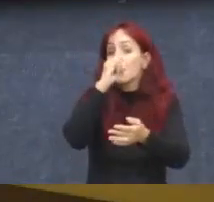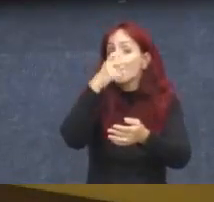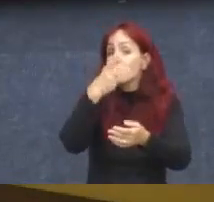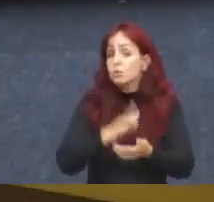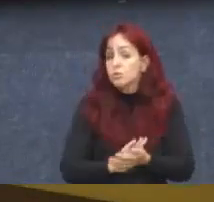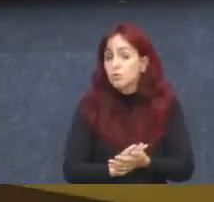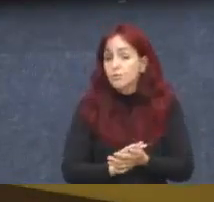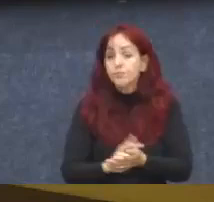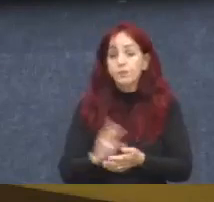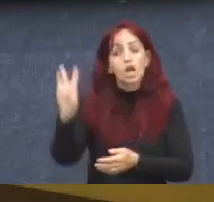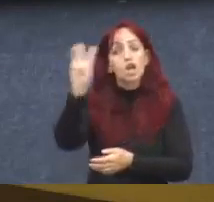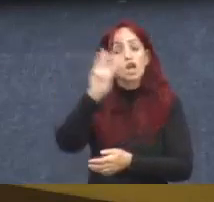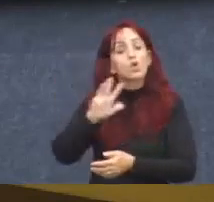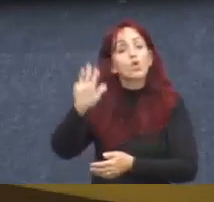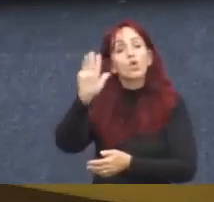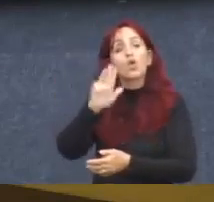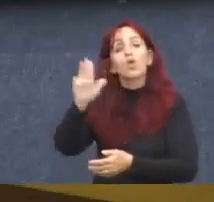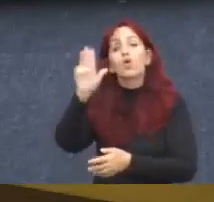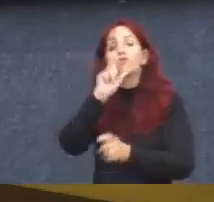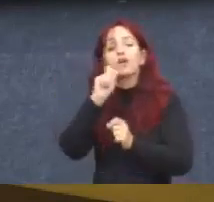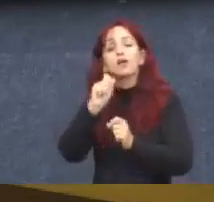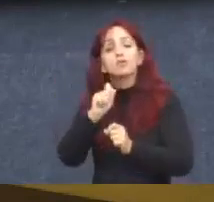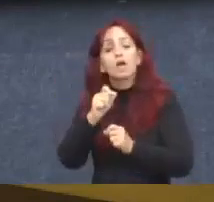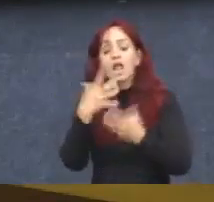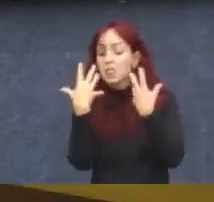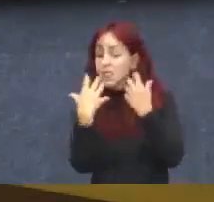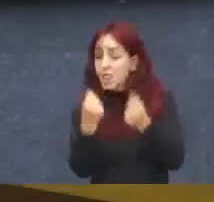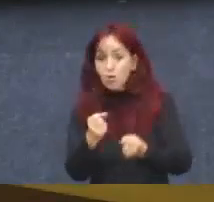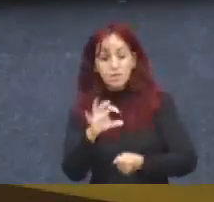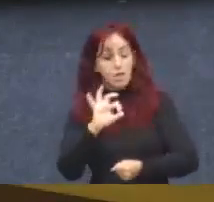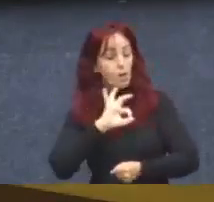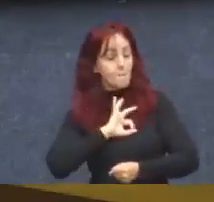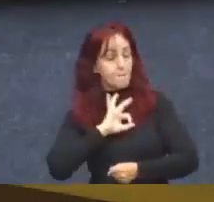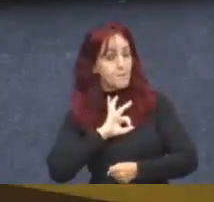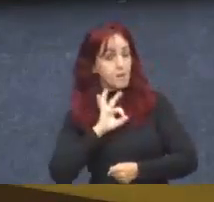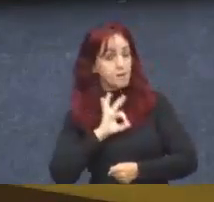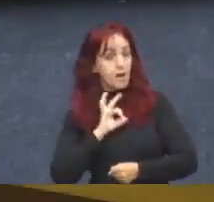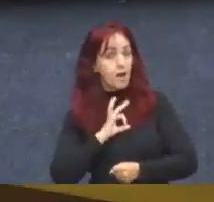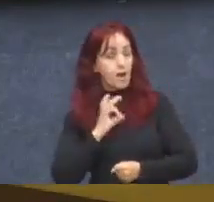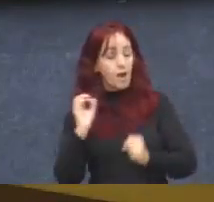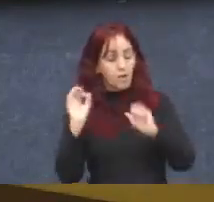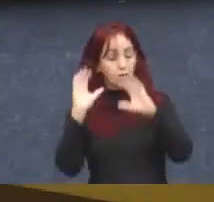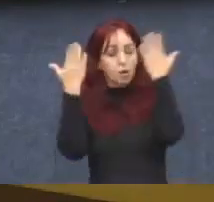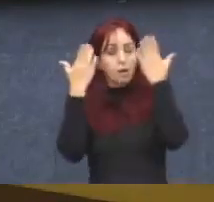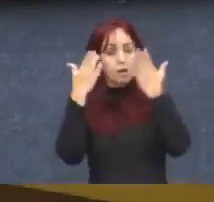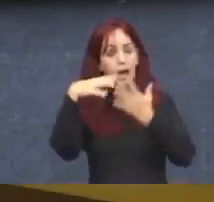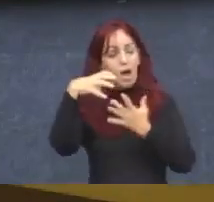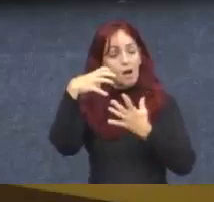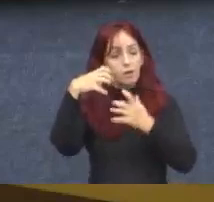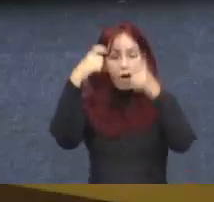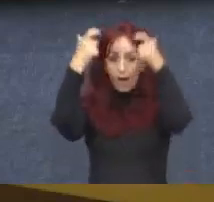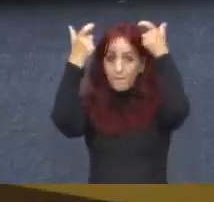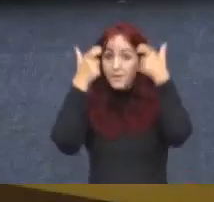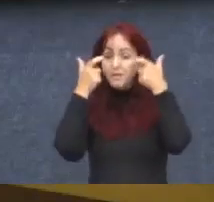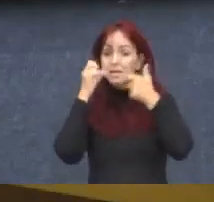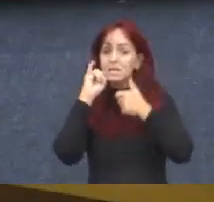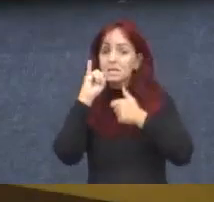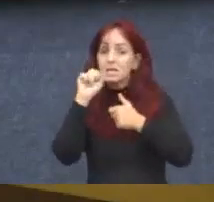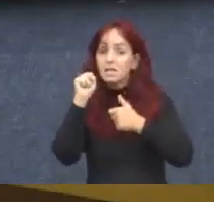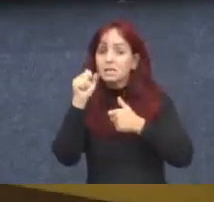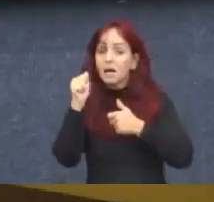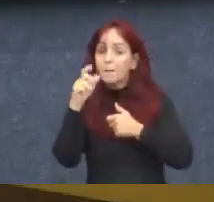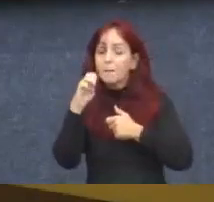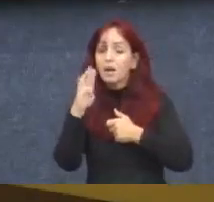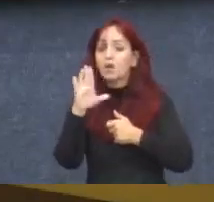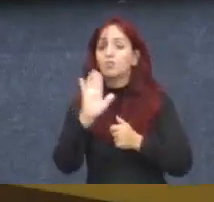revogou uma medalha que homenageava a princesa Isabel, talvez aqui as pessoas possam vir aqui explicar, não é? A água da